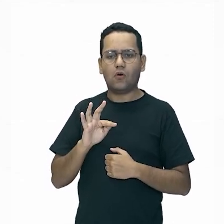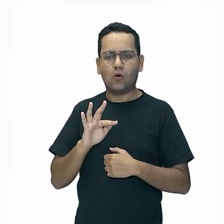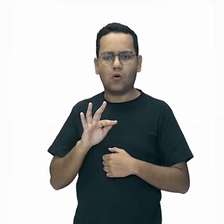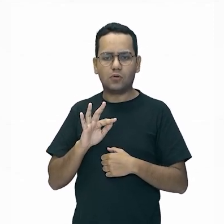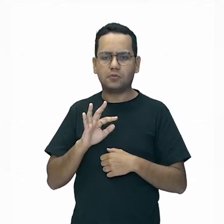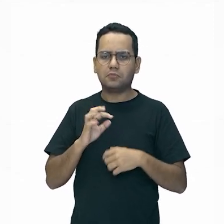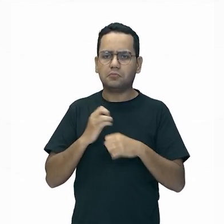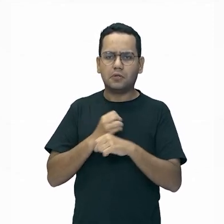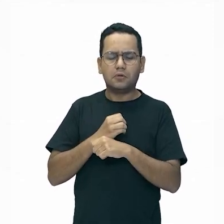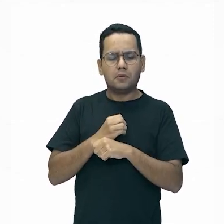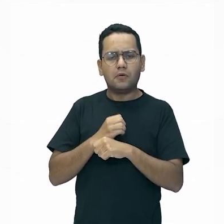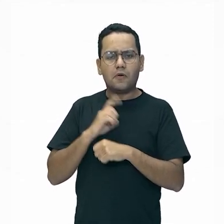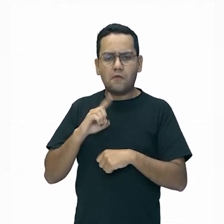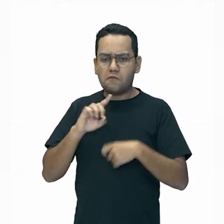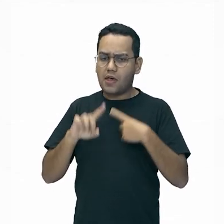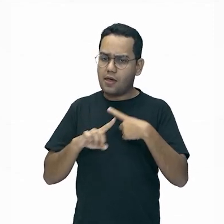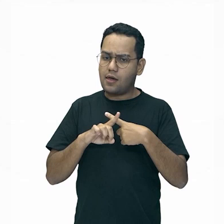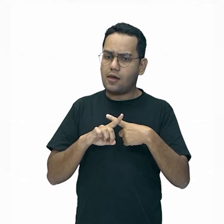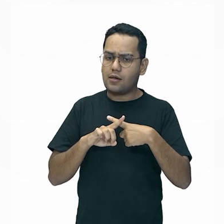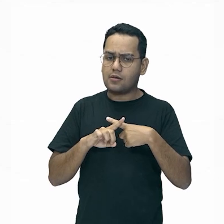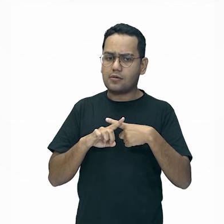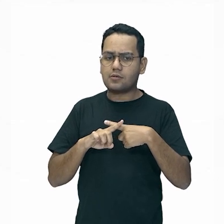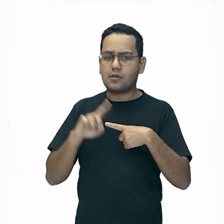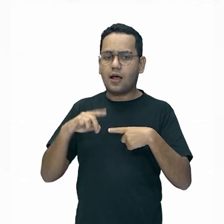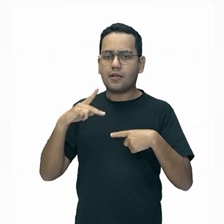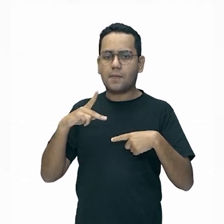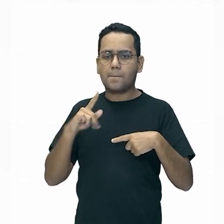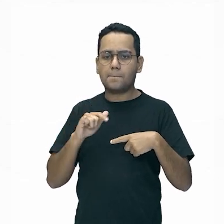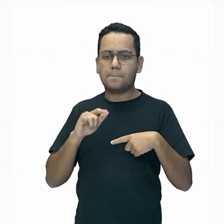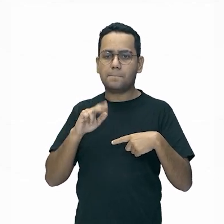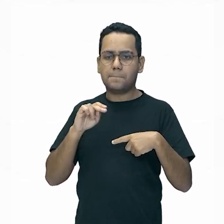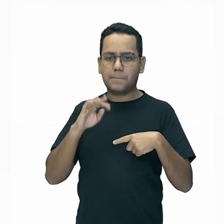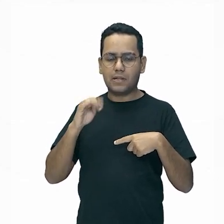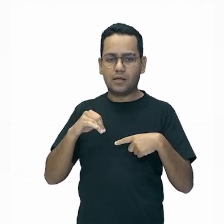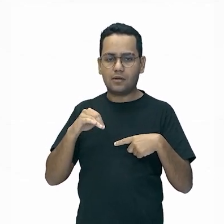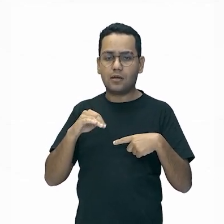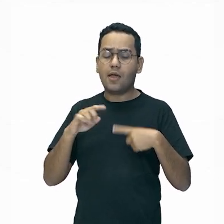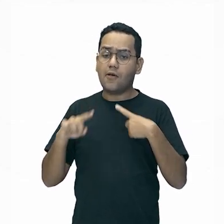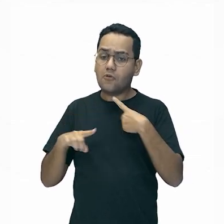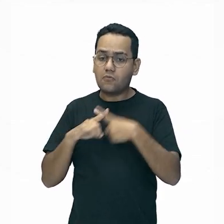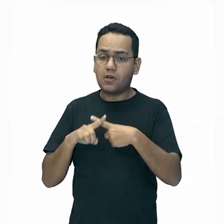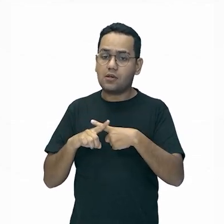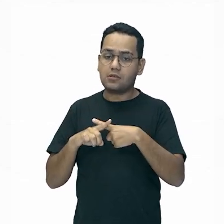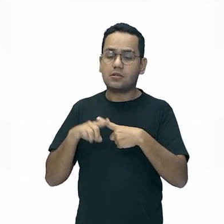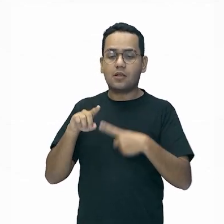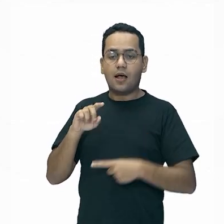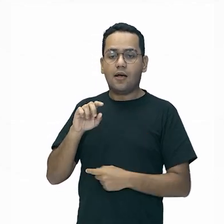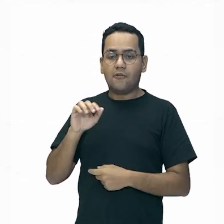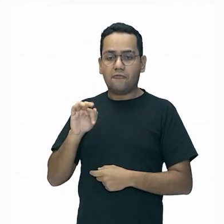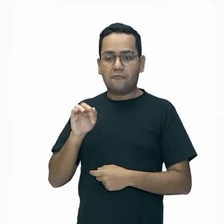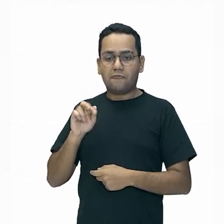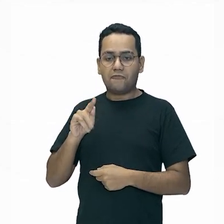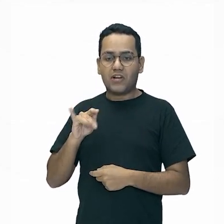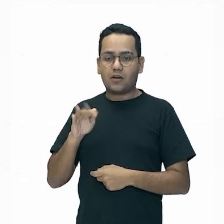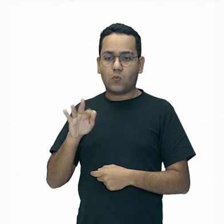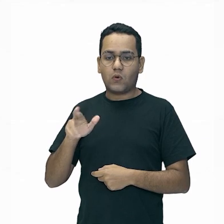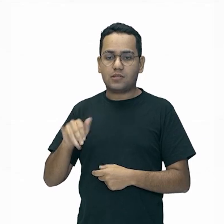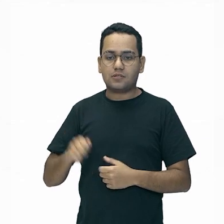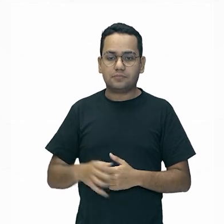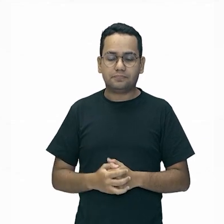pela frequência daquela energia, tá, pessoal? Então é importante que você entenda que